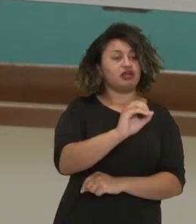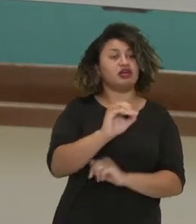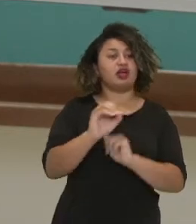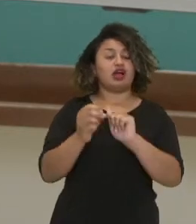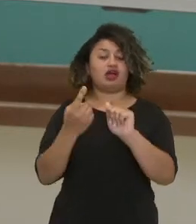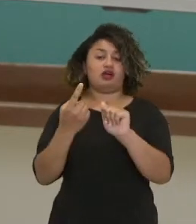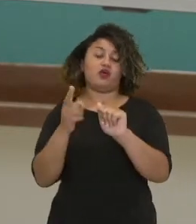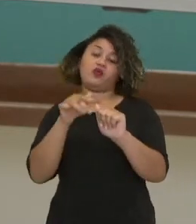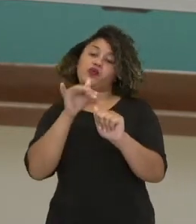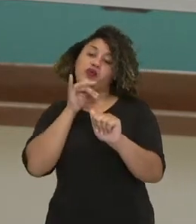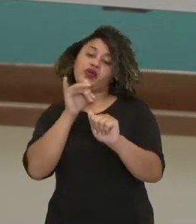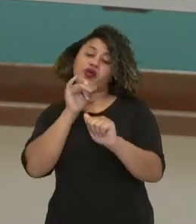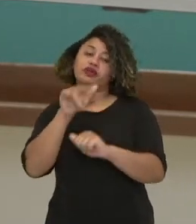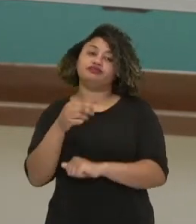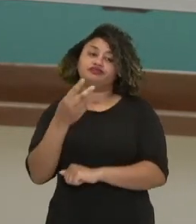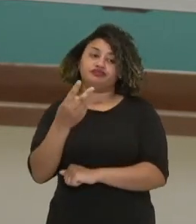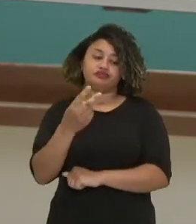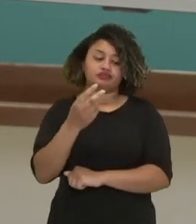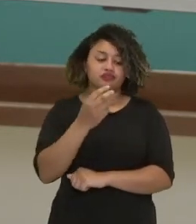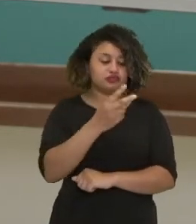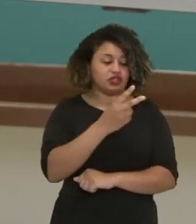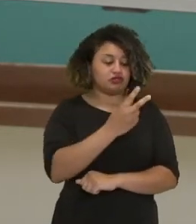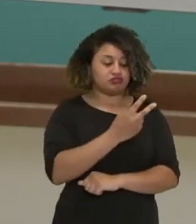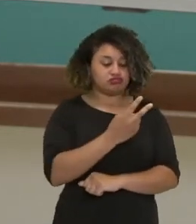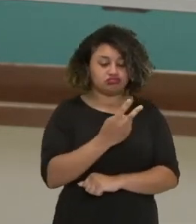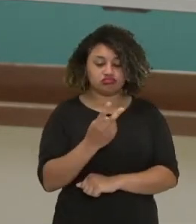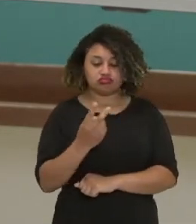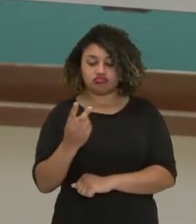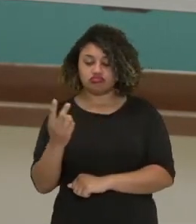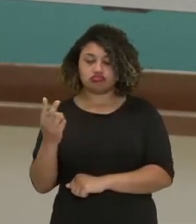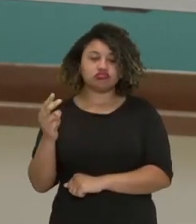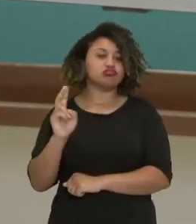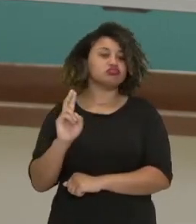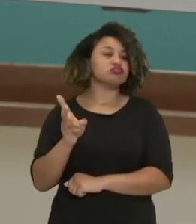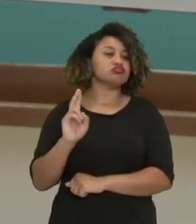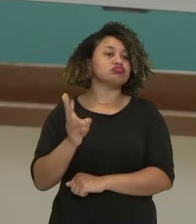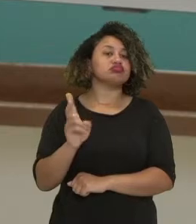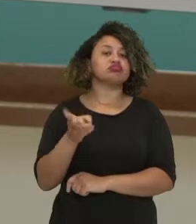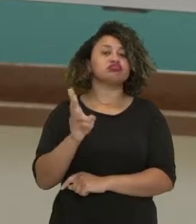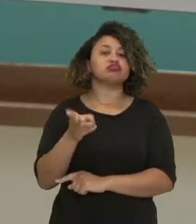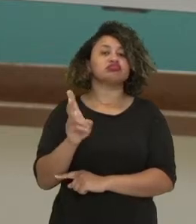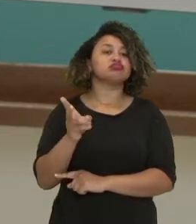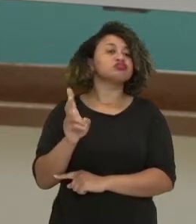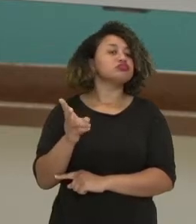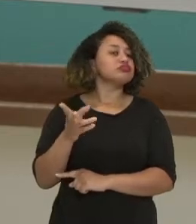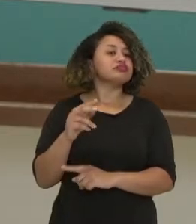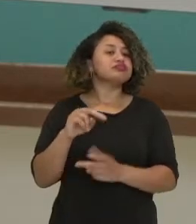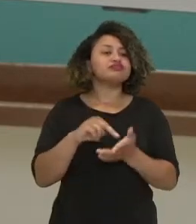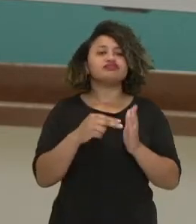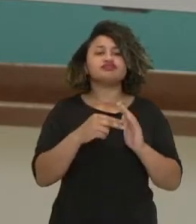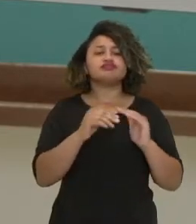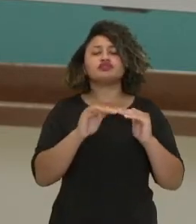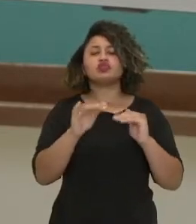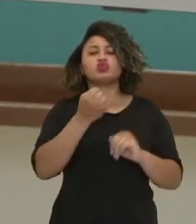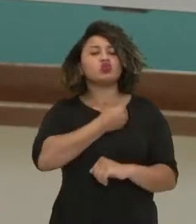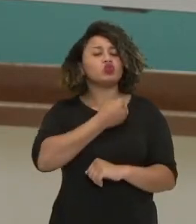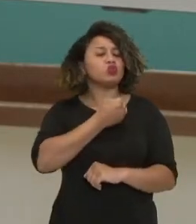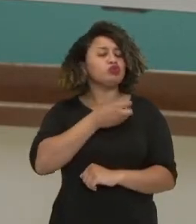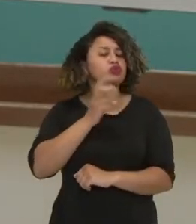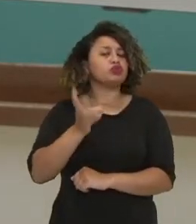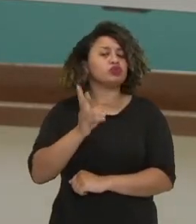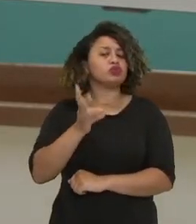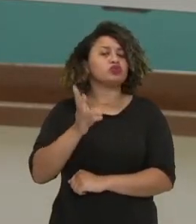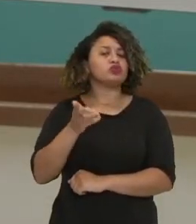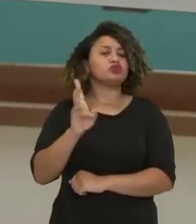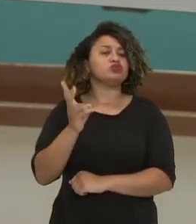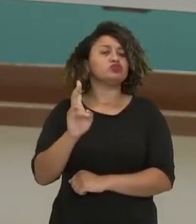é 2. 2 mais 0, 2. 2 mais 0, 2. Acontece, pessoal, que fica sempre o mesmo número, ou